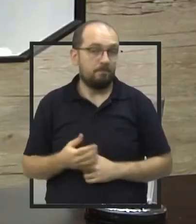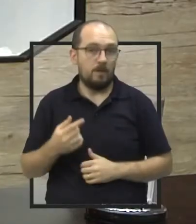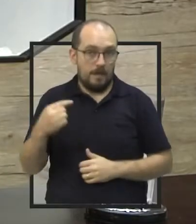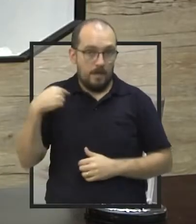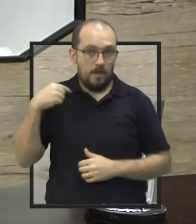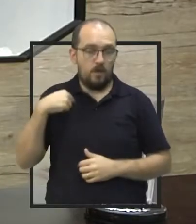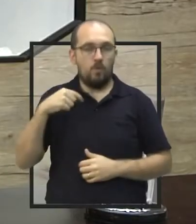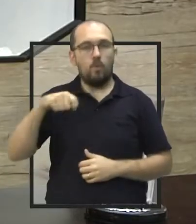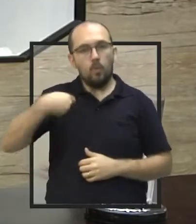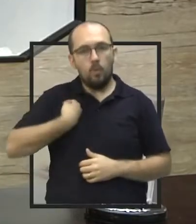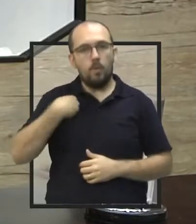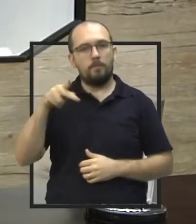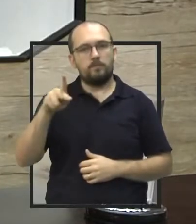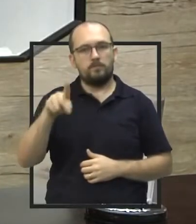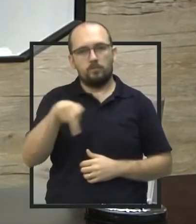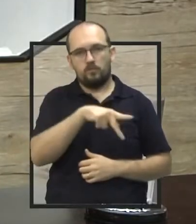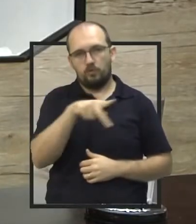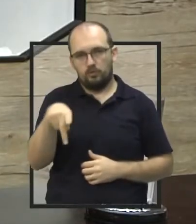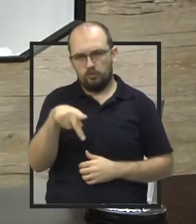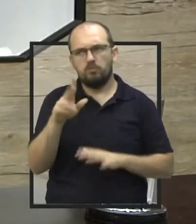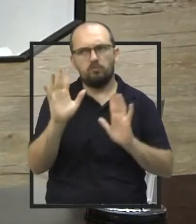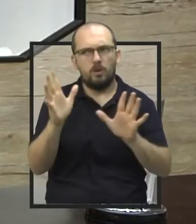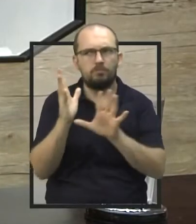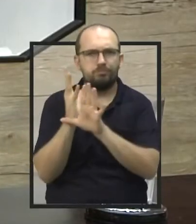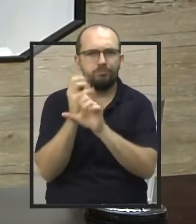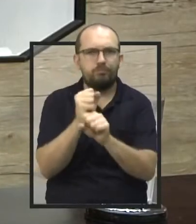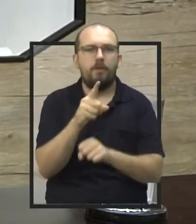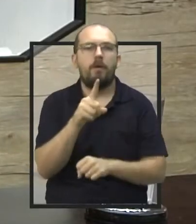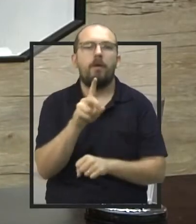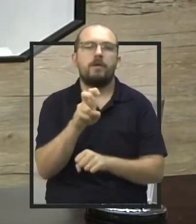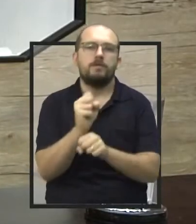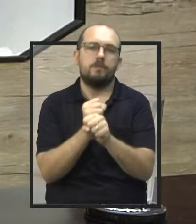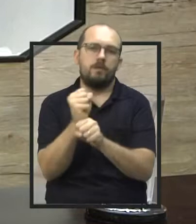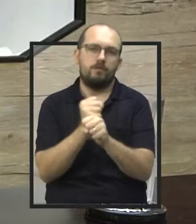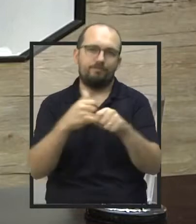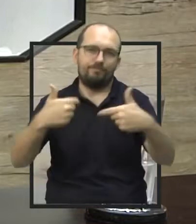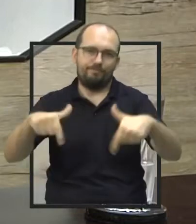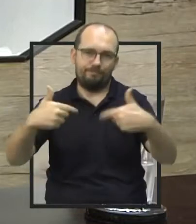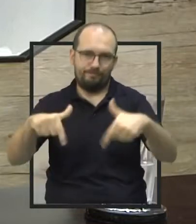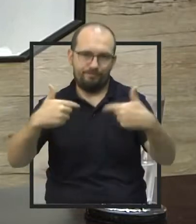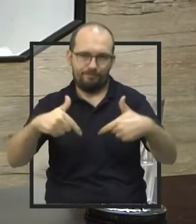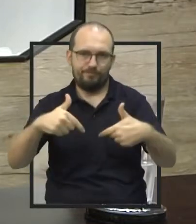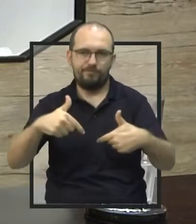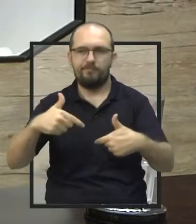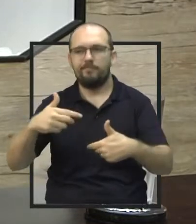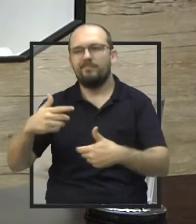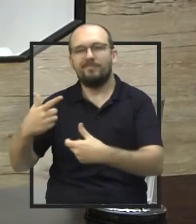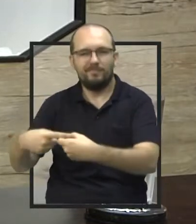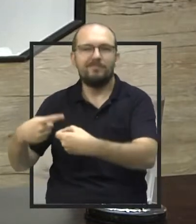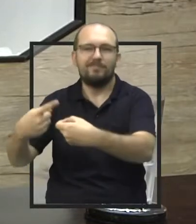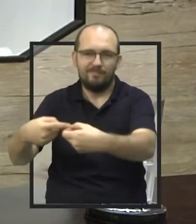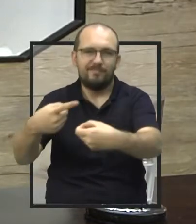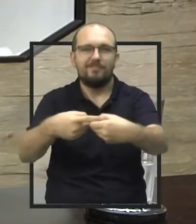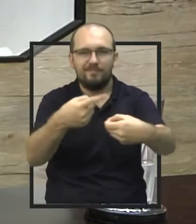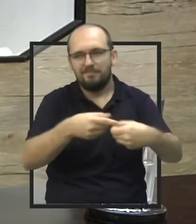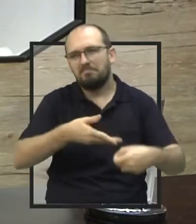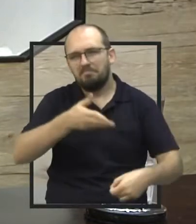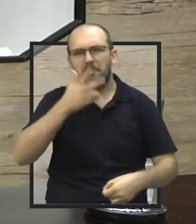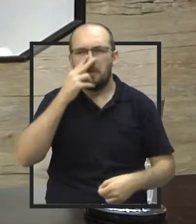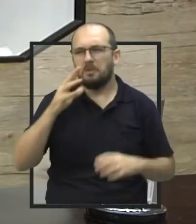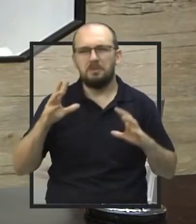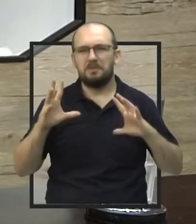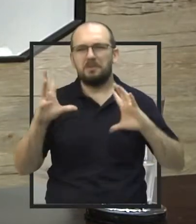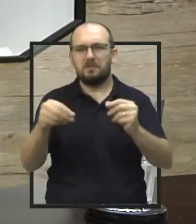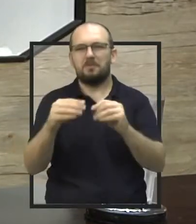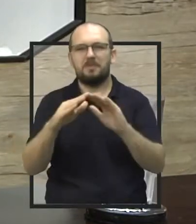né? Com certeza. Conta um pouco pra gente sobre algumas histórias que tem nesse livro. Claro que a gente não pode dar spoiler de